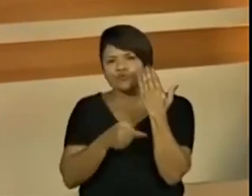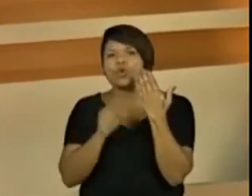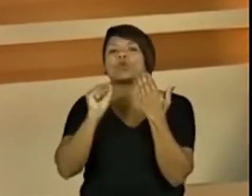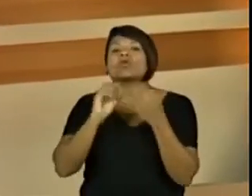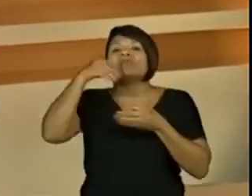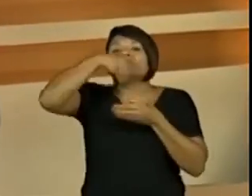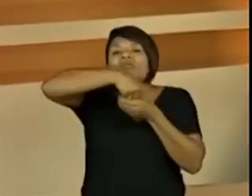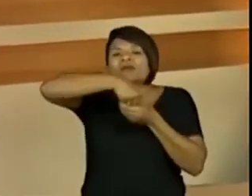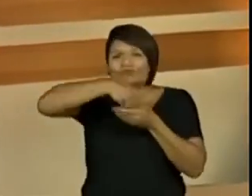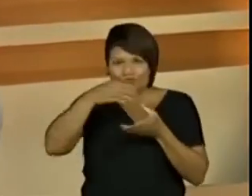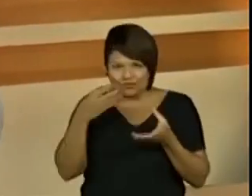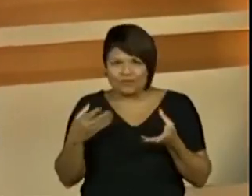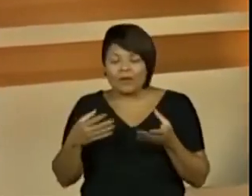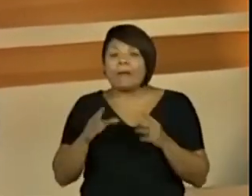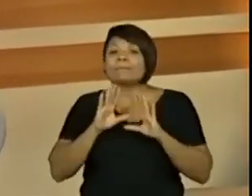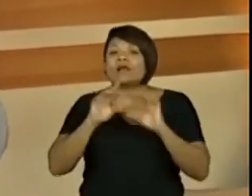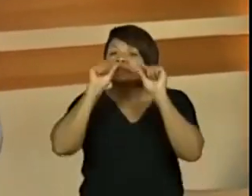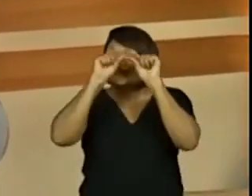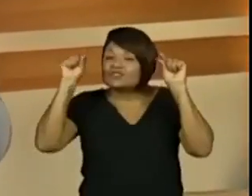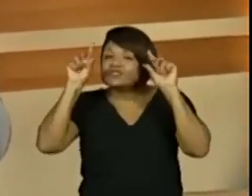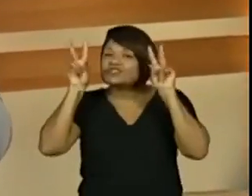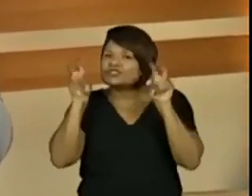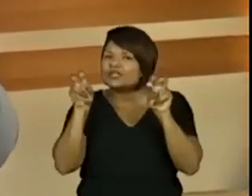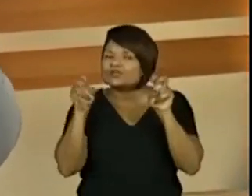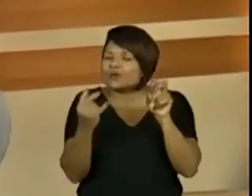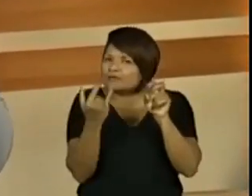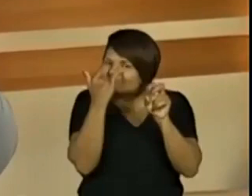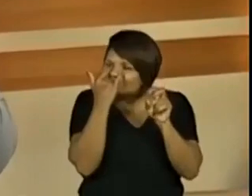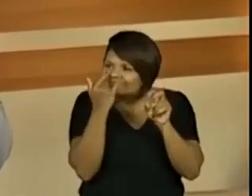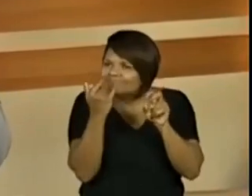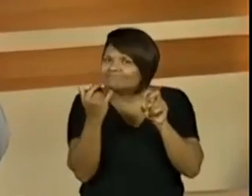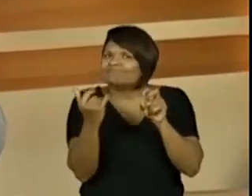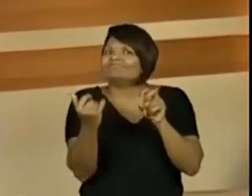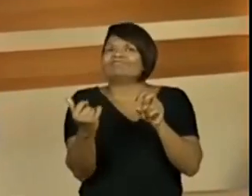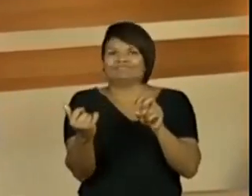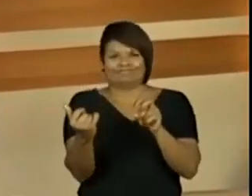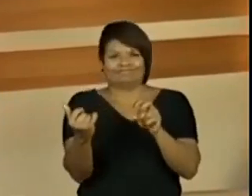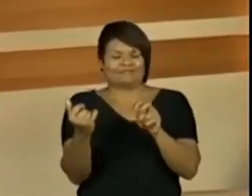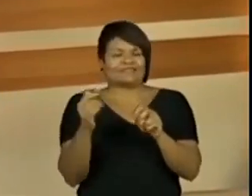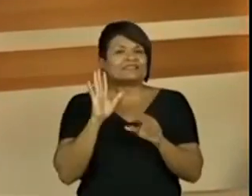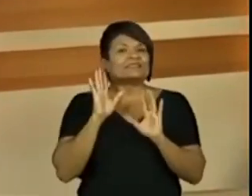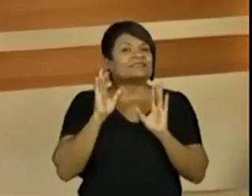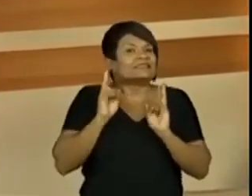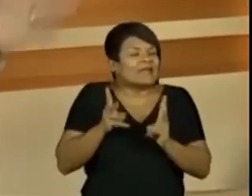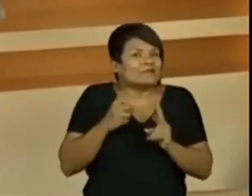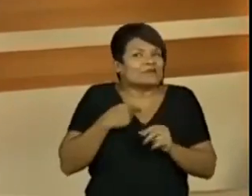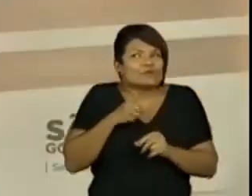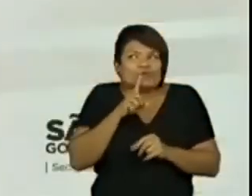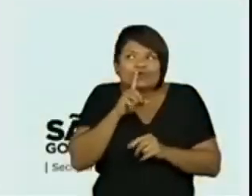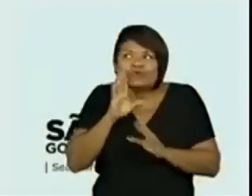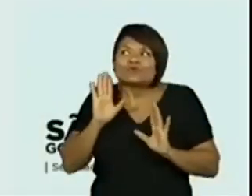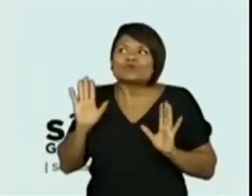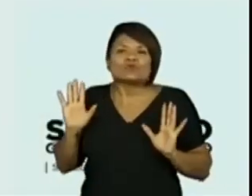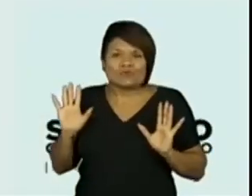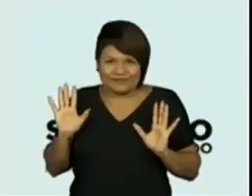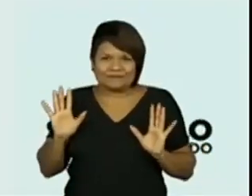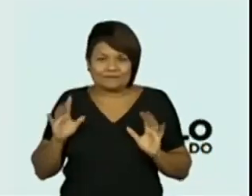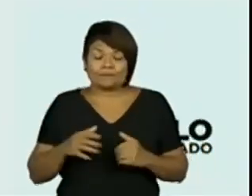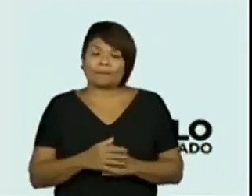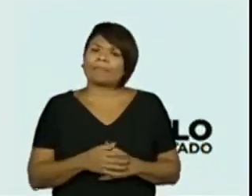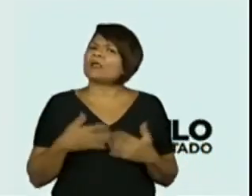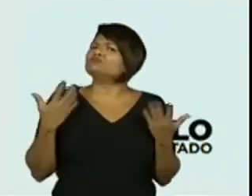falando, mas o título ele é sempre encantador, tem sempre um ar de mistério. Será que ela